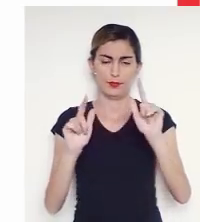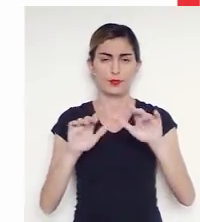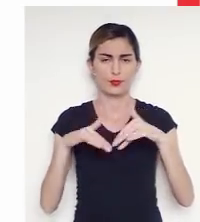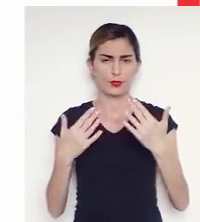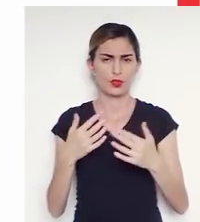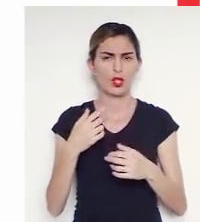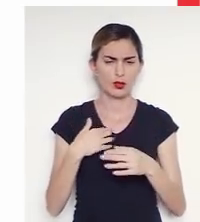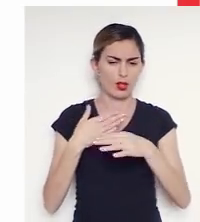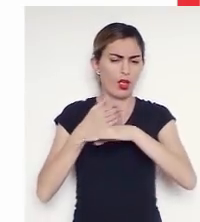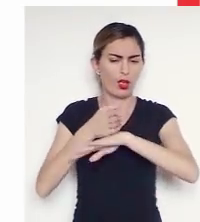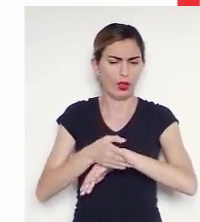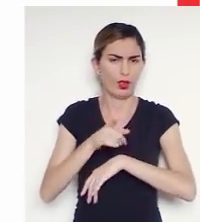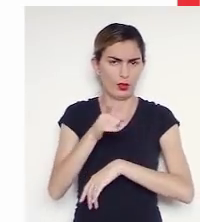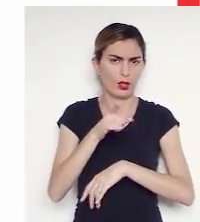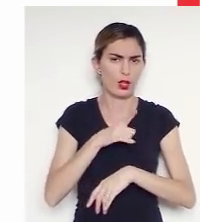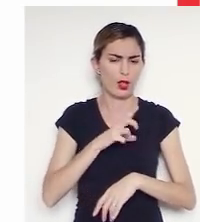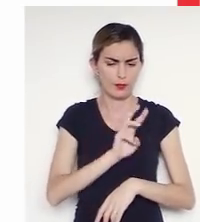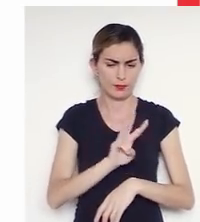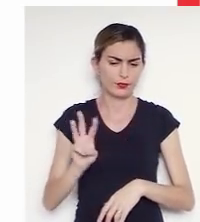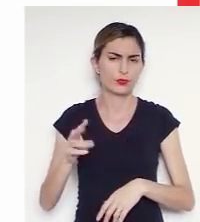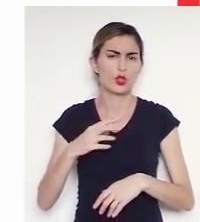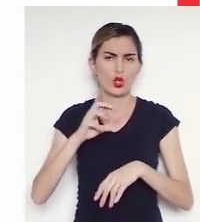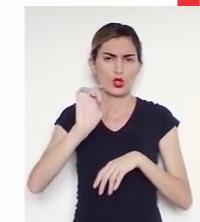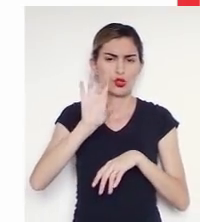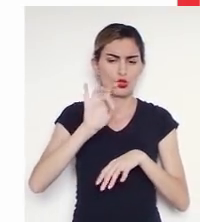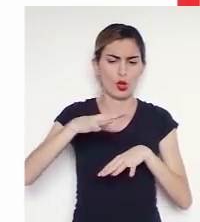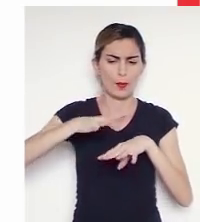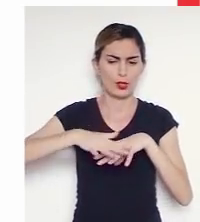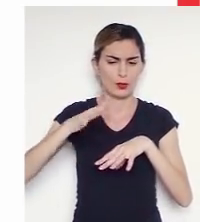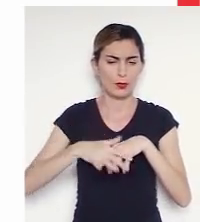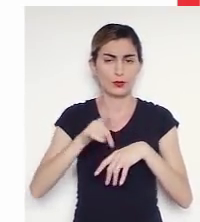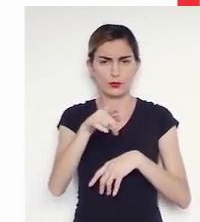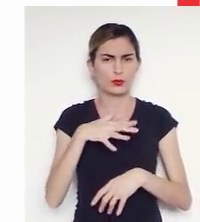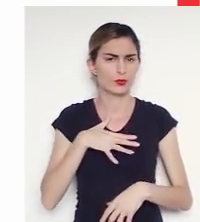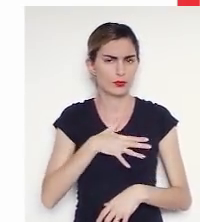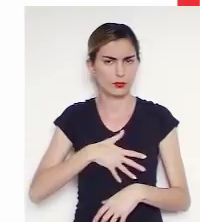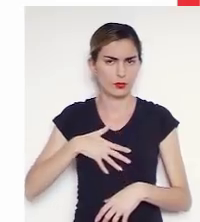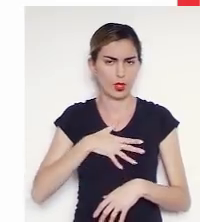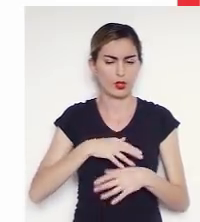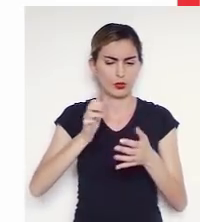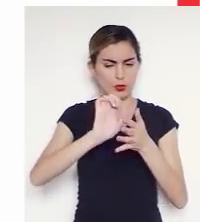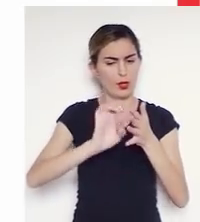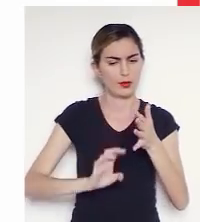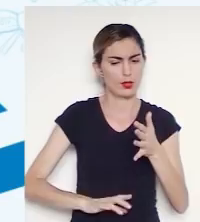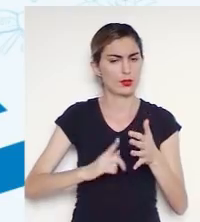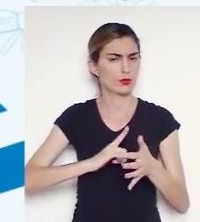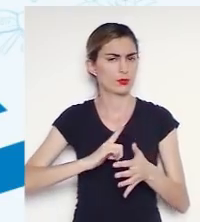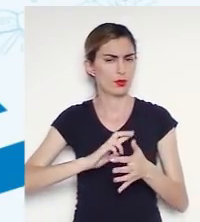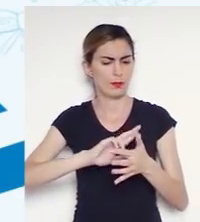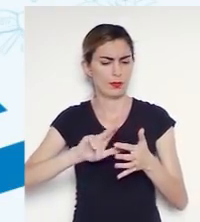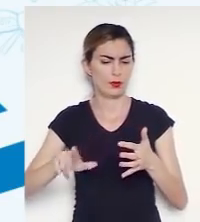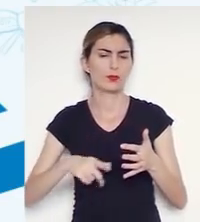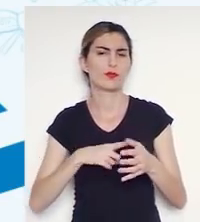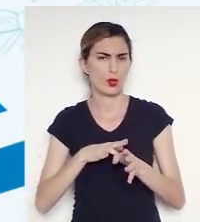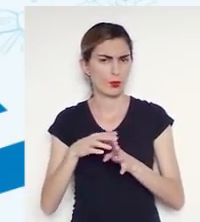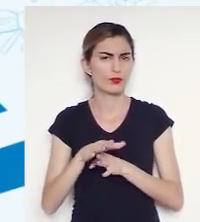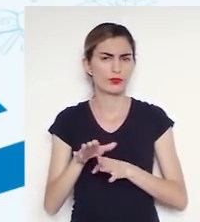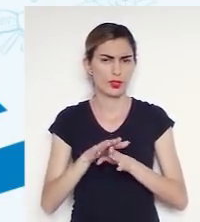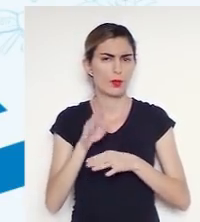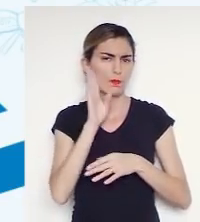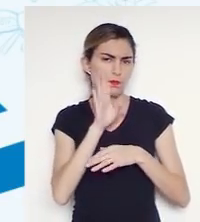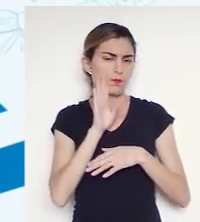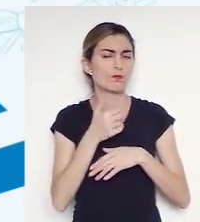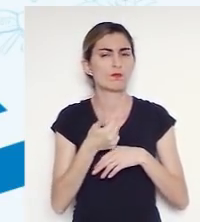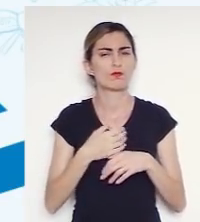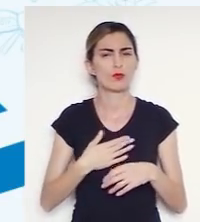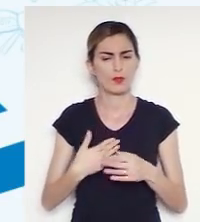bom? Então, dá uma entrada lá no portal Só Matemática. Eu acho que você vai gostar dos exercícios que tem lá, tá bom? Recomendo, muito